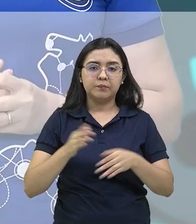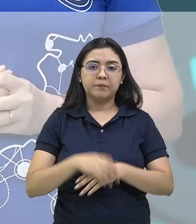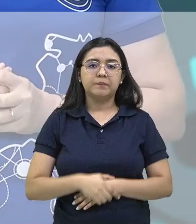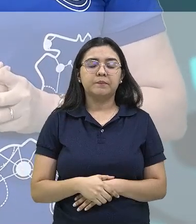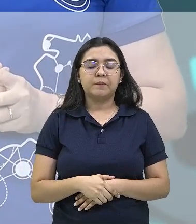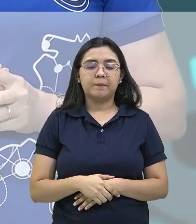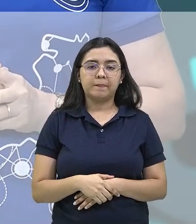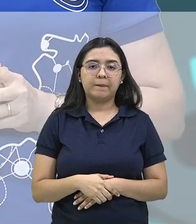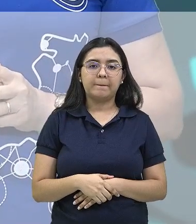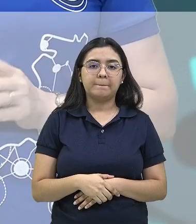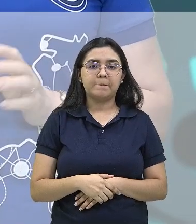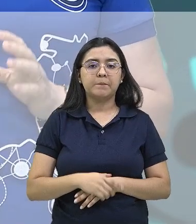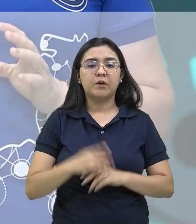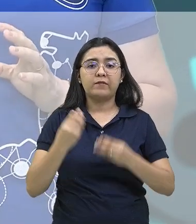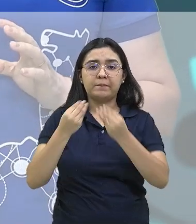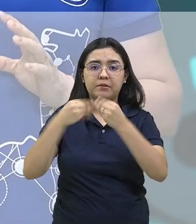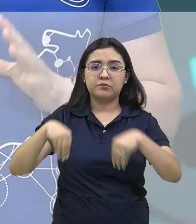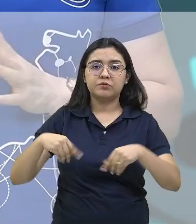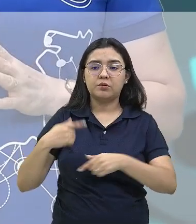cresçam,